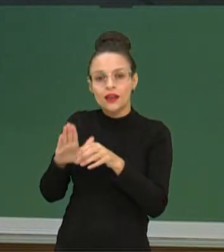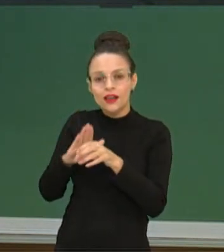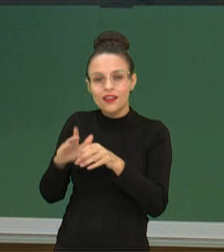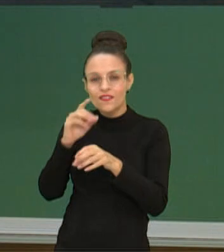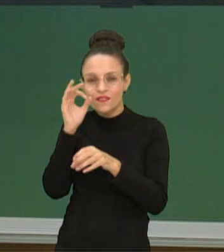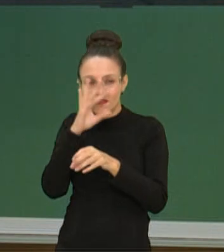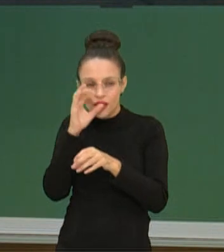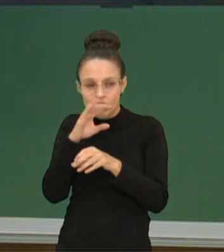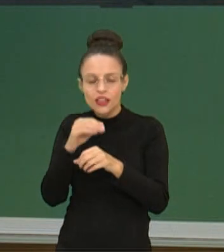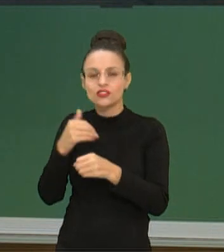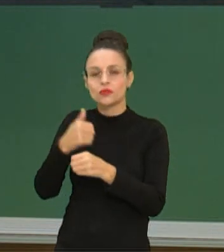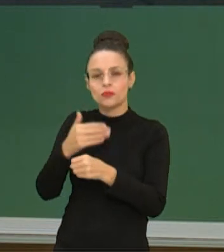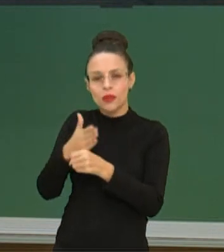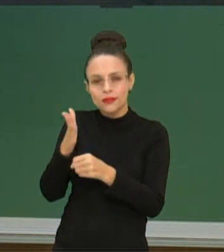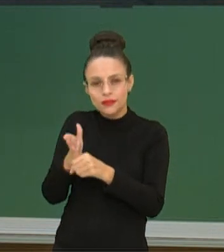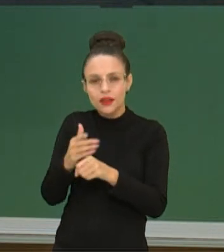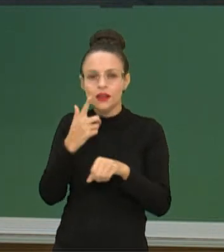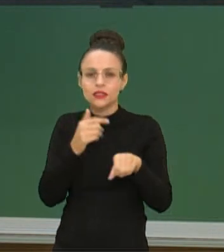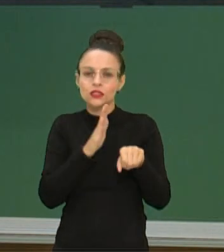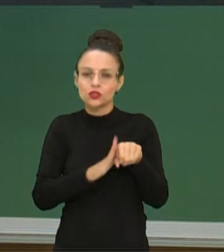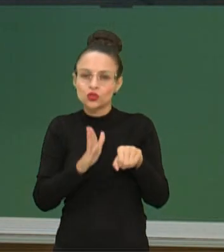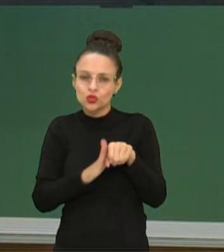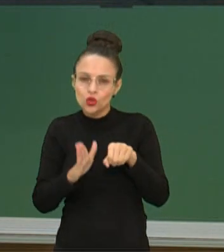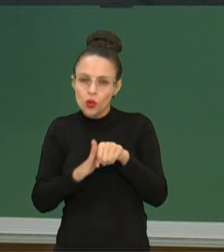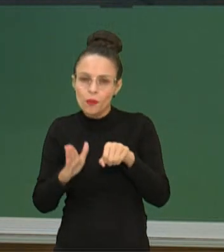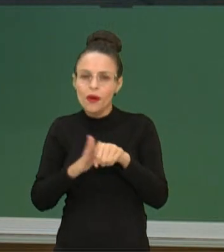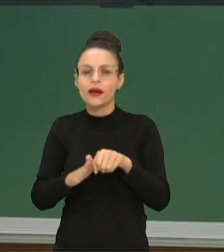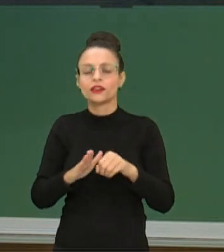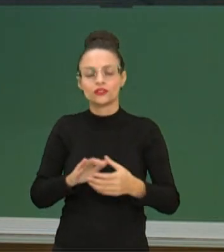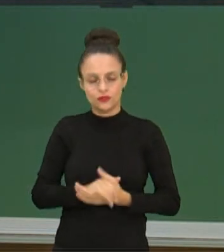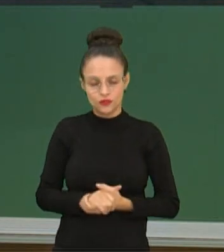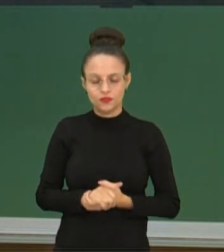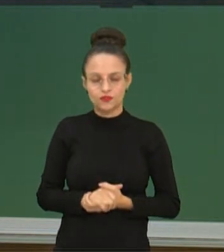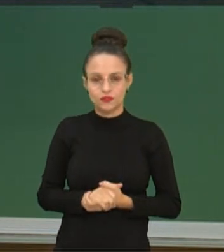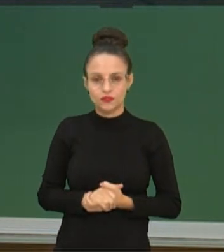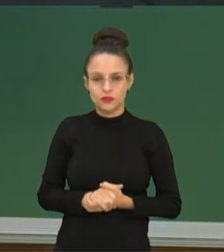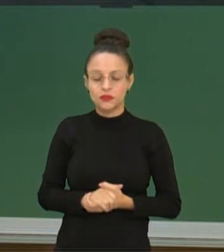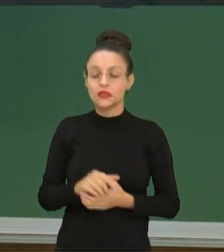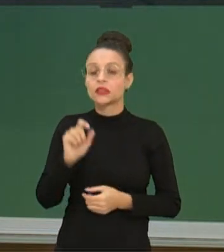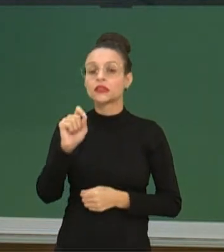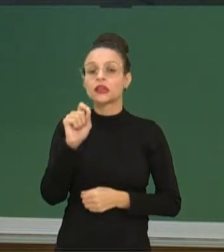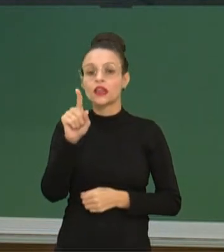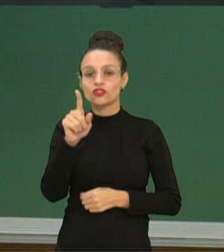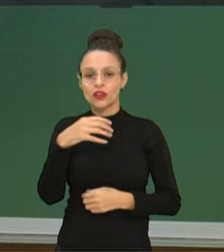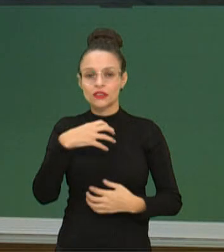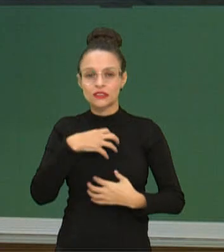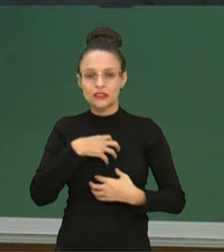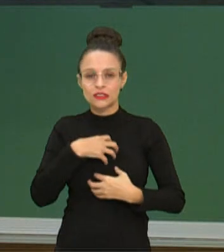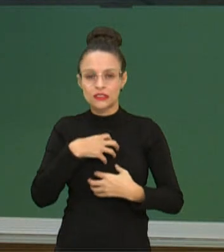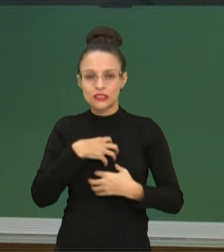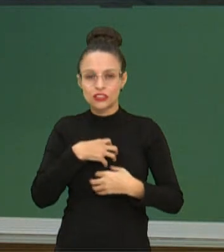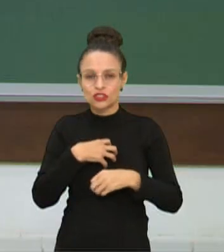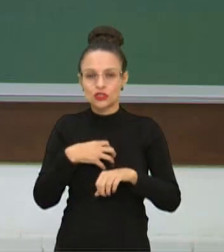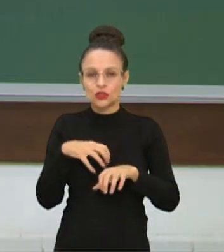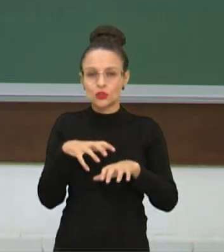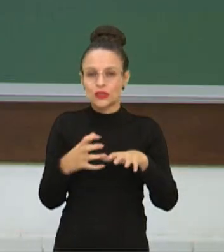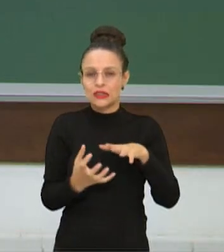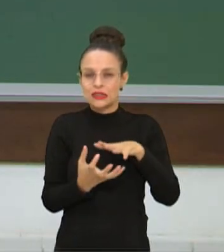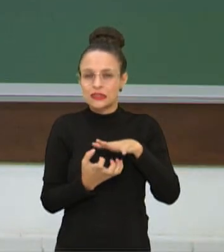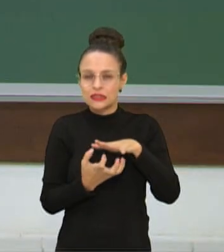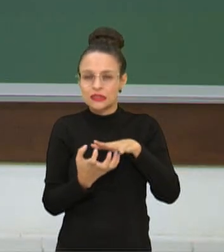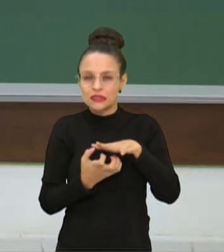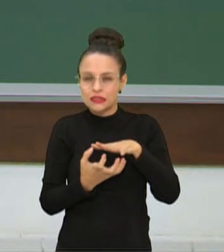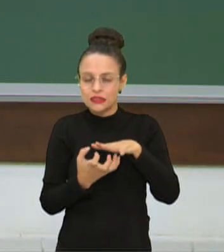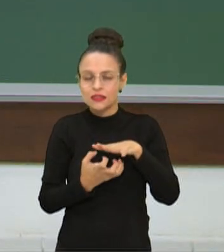banana, na batata, no tomate, tá? Na beterraba. Então, quem nunca sentiu cãibra? A cãibra é